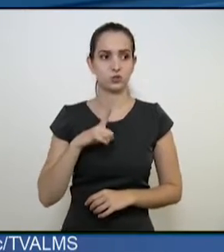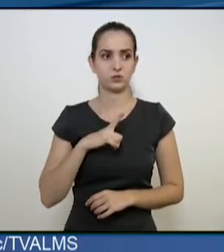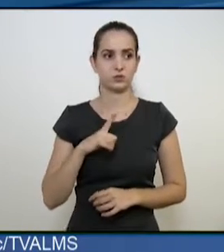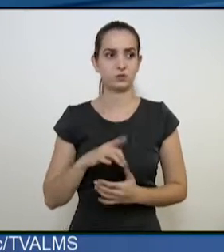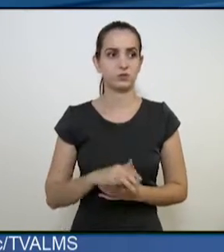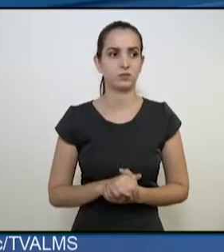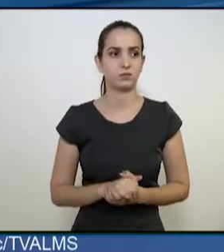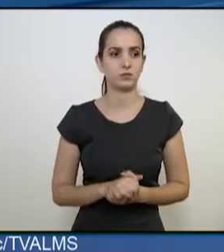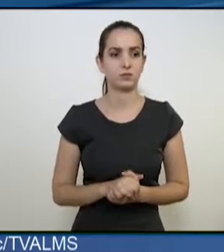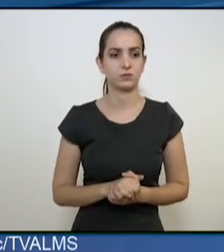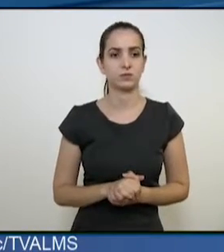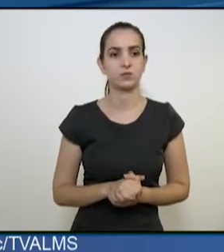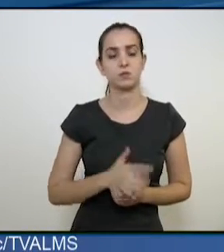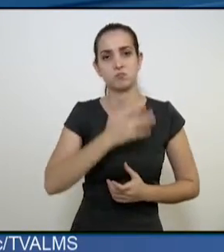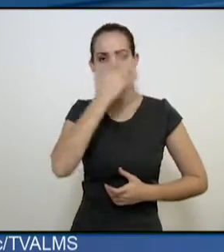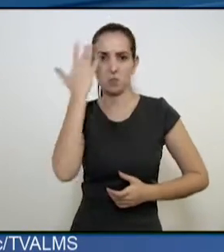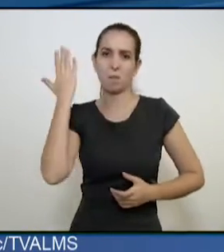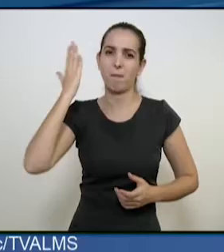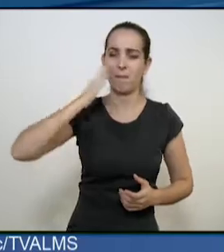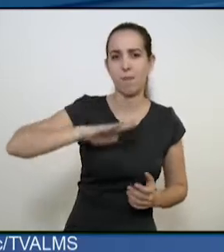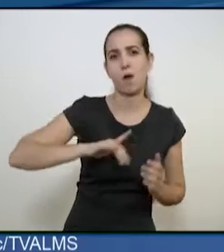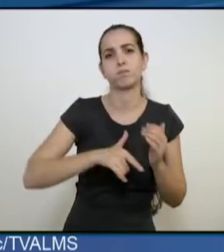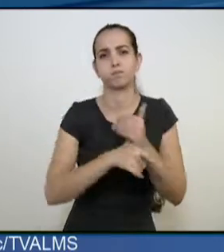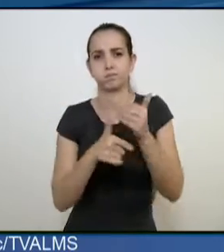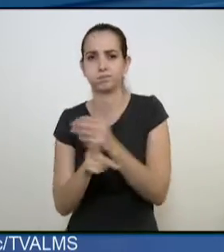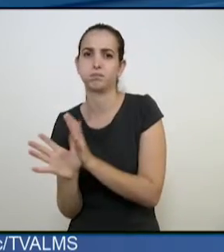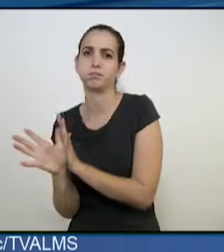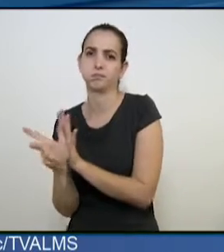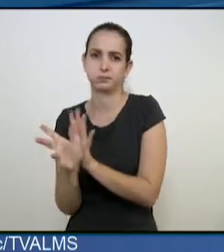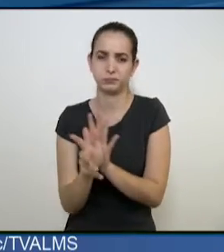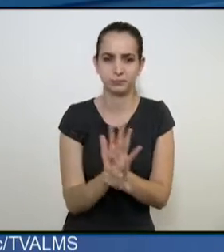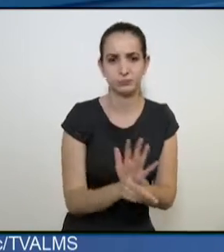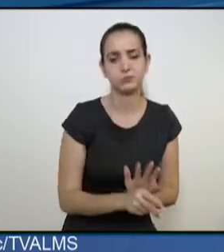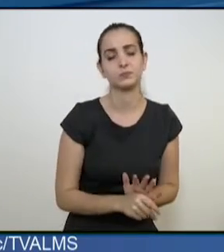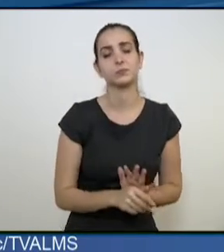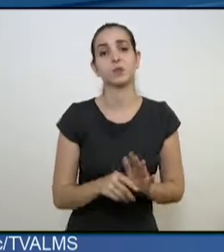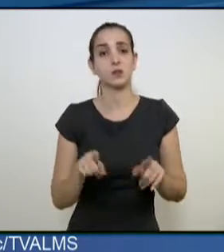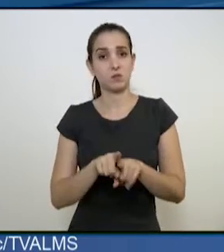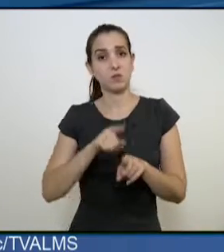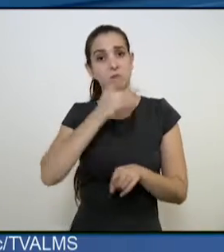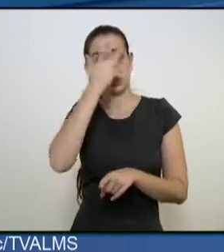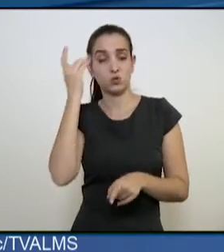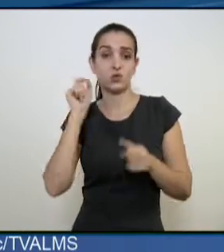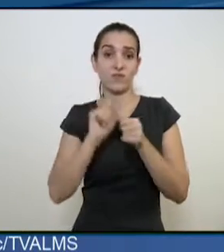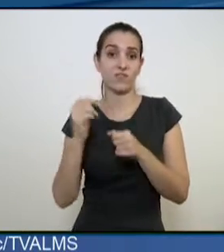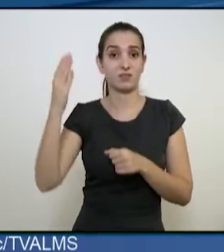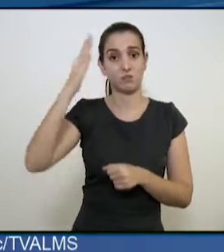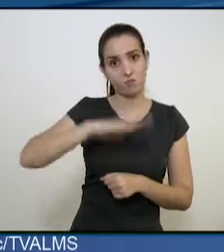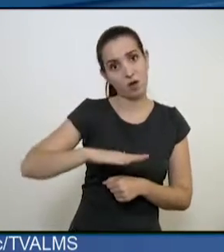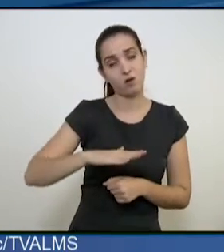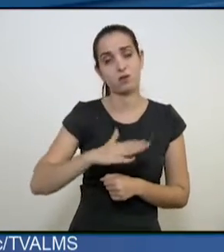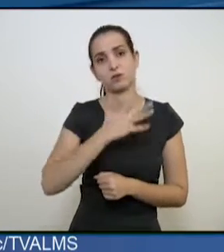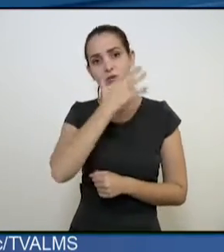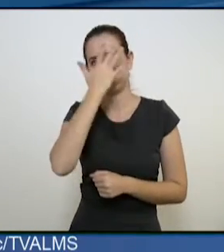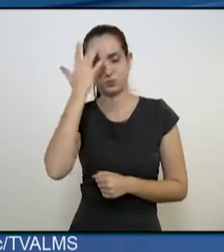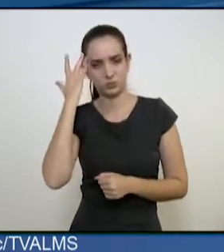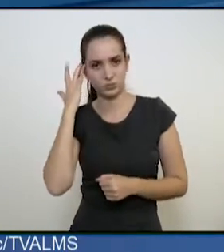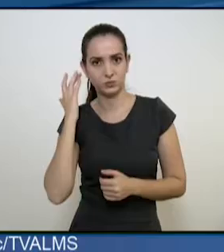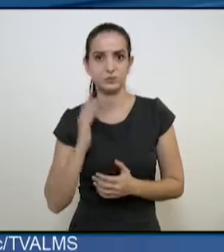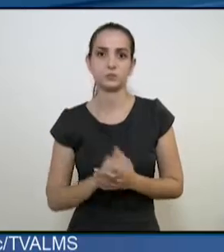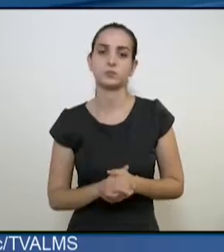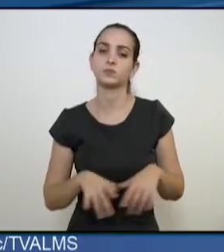tiver um traficante, um bandido, um ladrão, aquele que faz mal às pessoas,